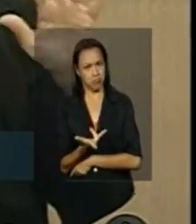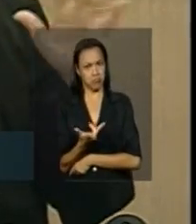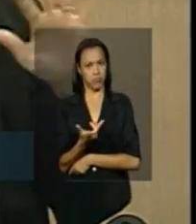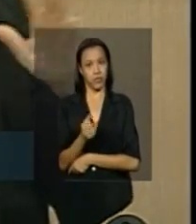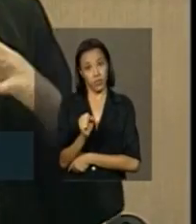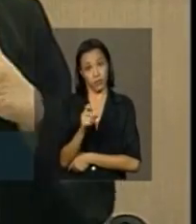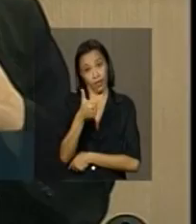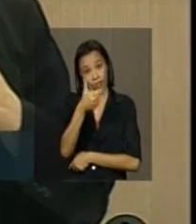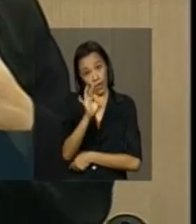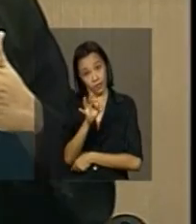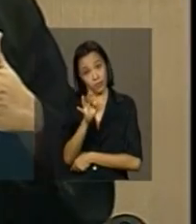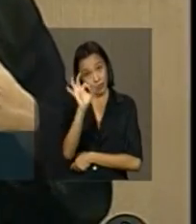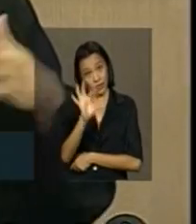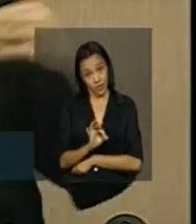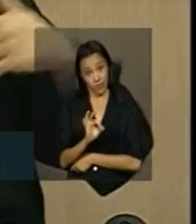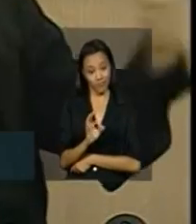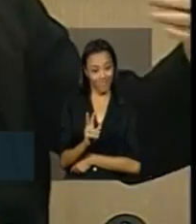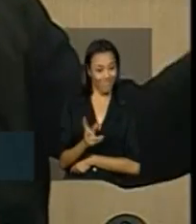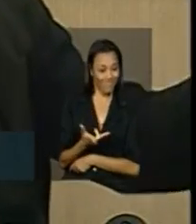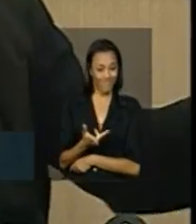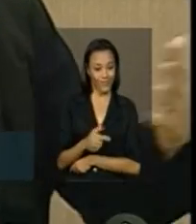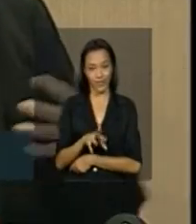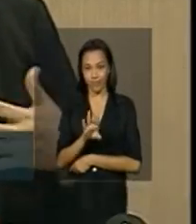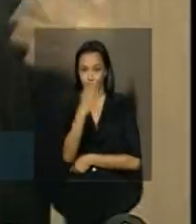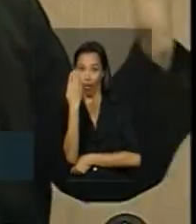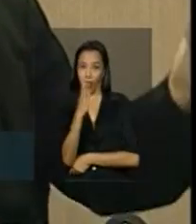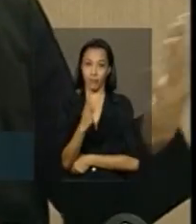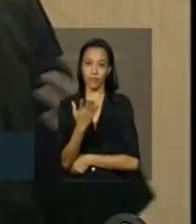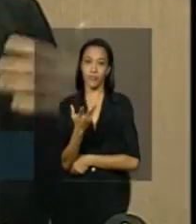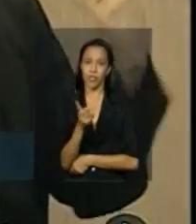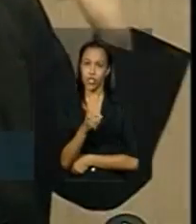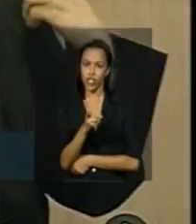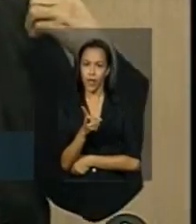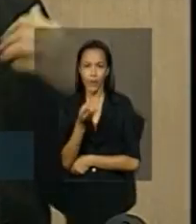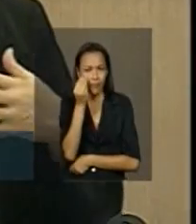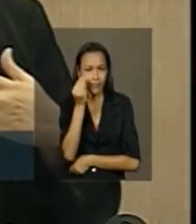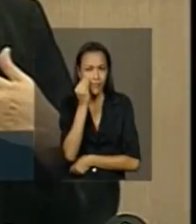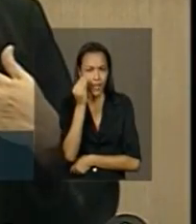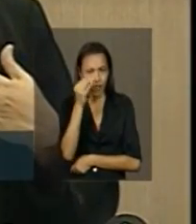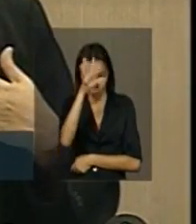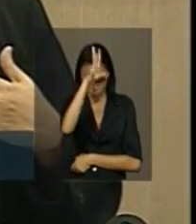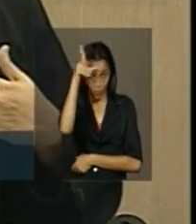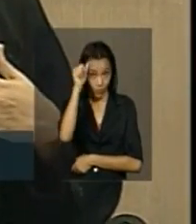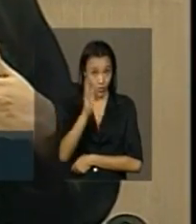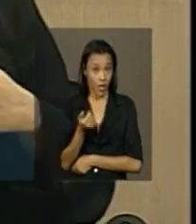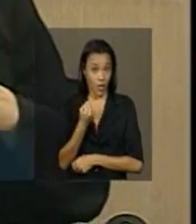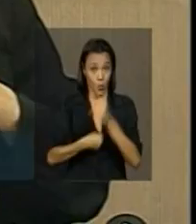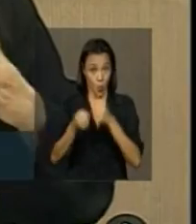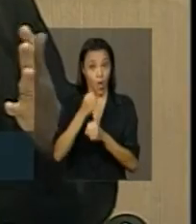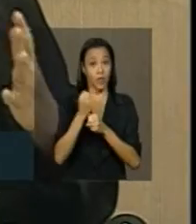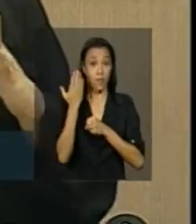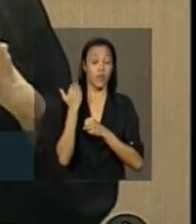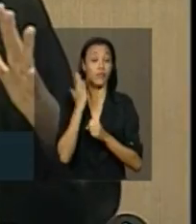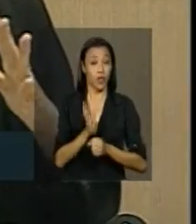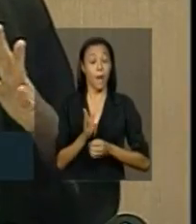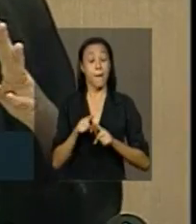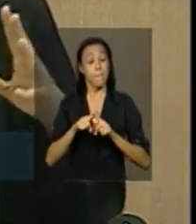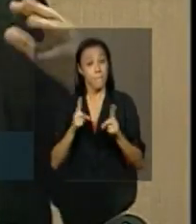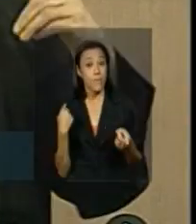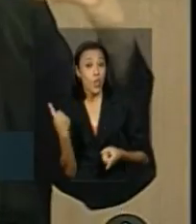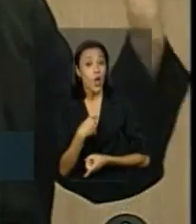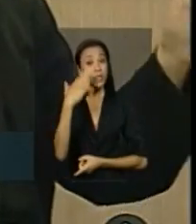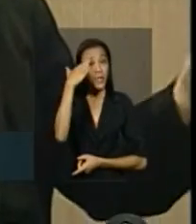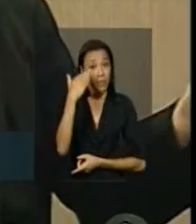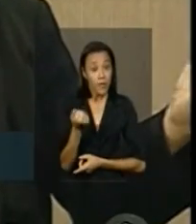10% o falso positivo tá com teste de Campo a gente fez teste no Mato Grosso exatamente ano passado e a gente sabe que no Mato